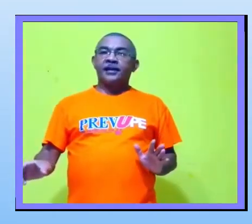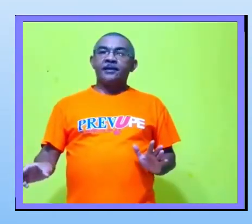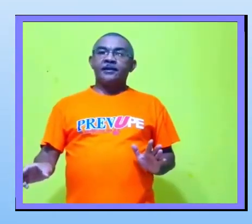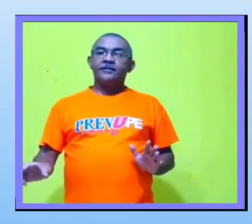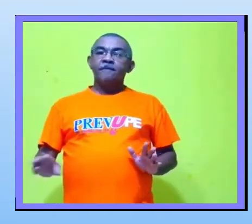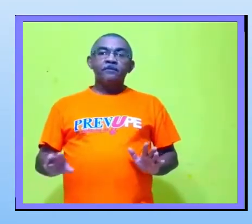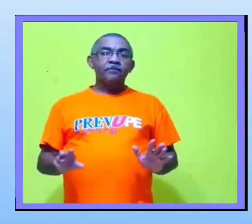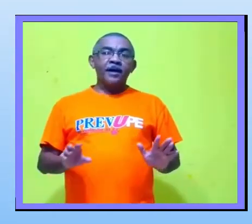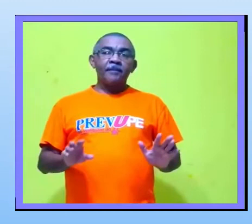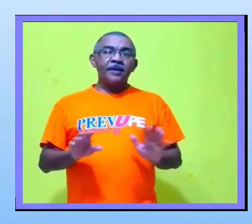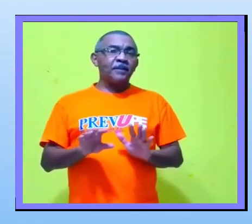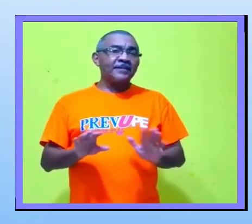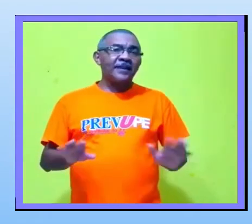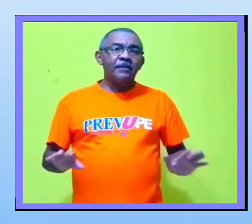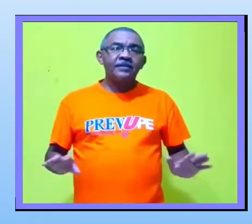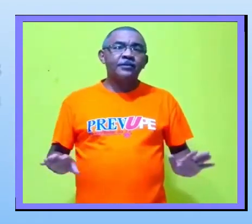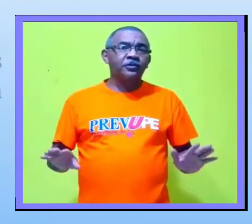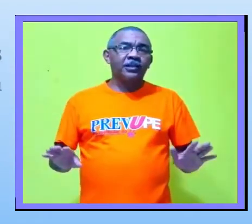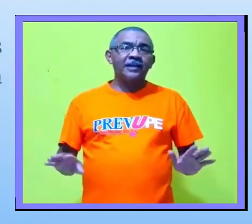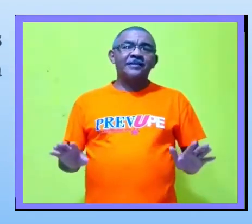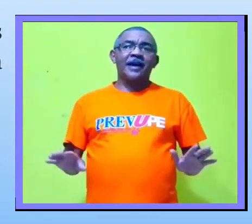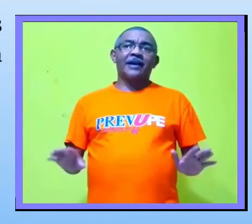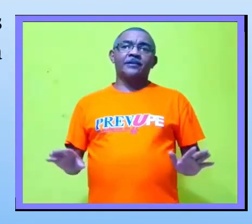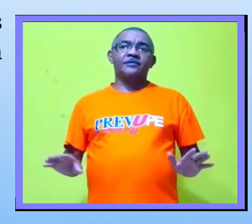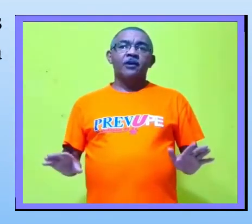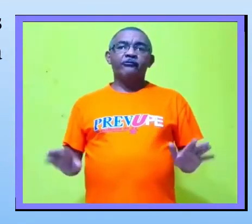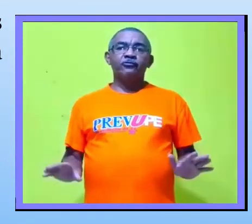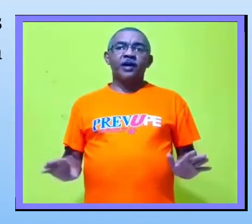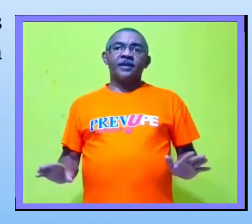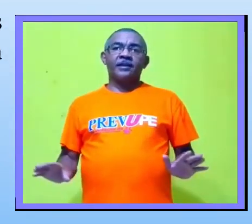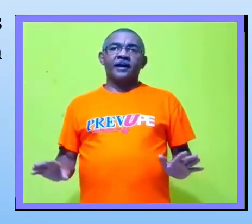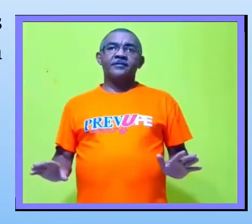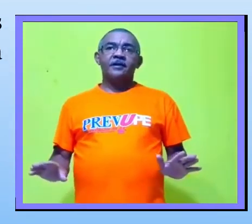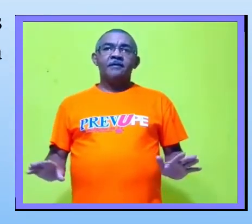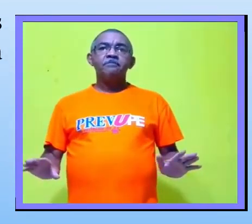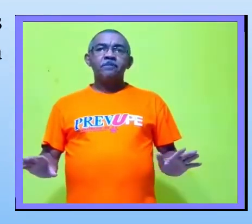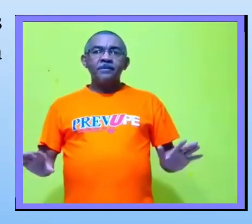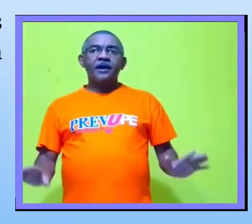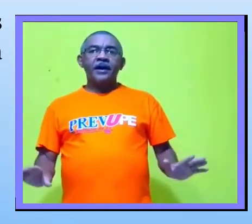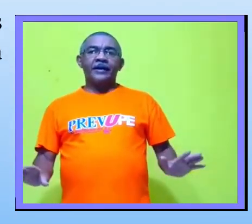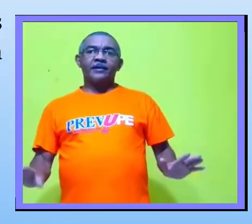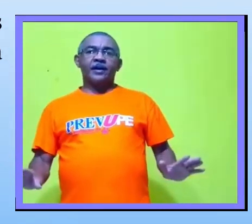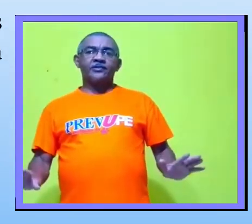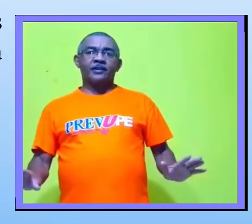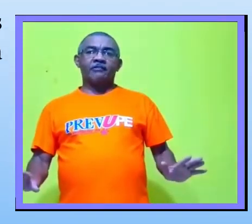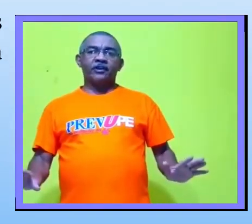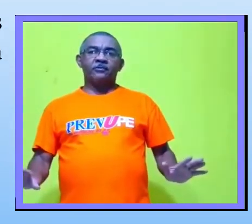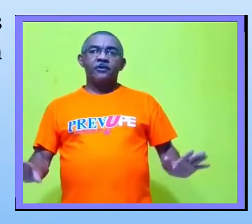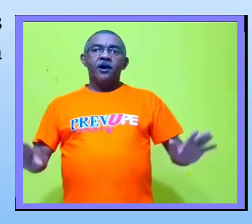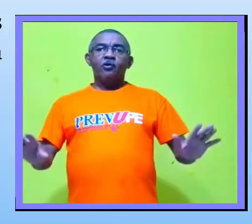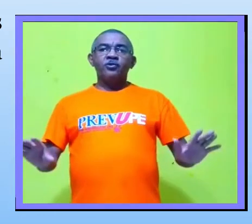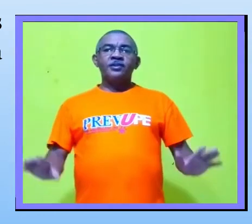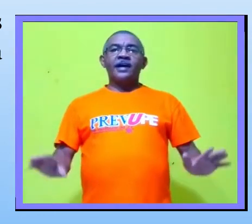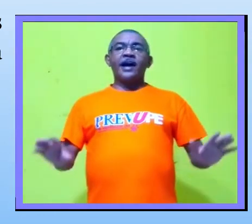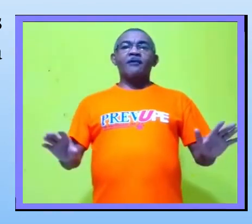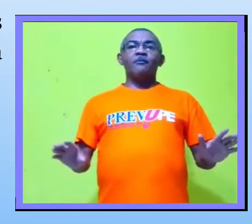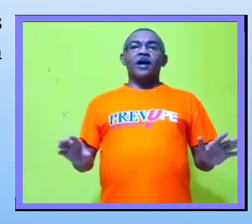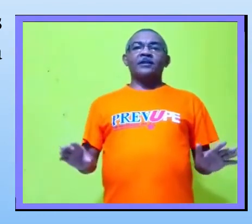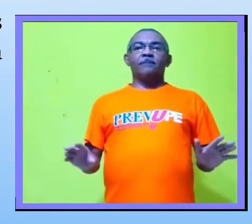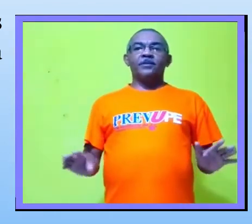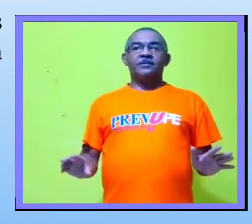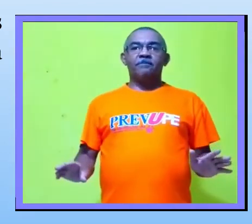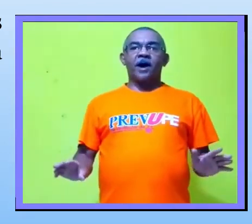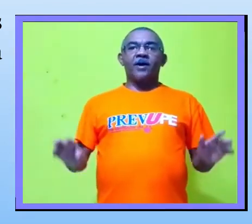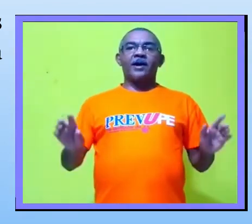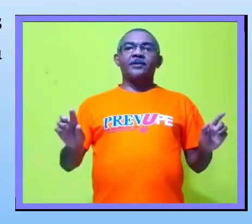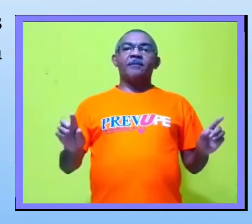algumas regrinhas. Mas basicamente são 3 regras fundamentais. Primeira regra que a gente está vendo: considerar como